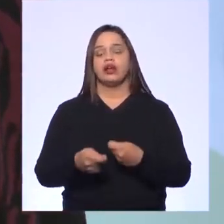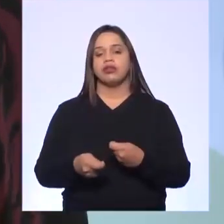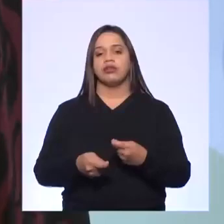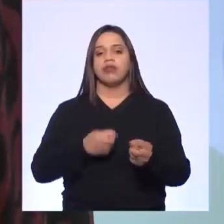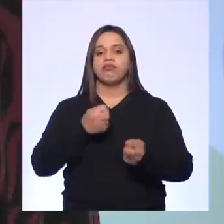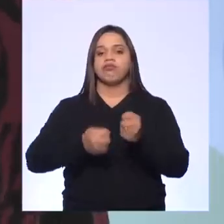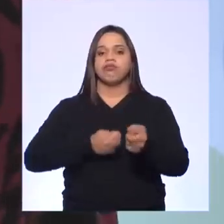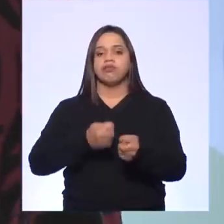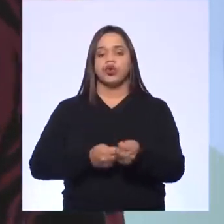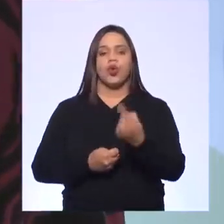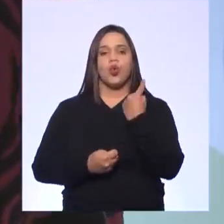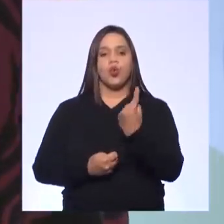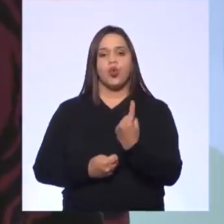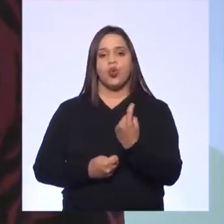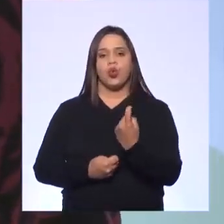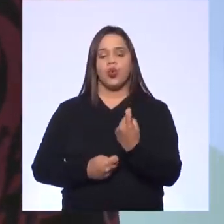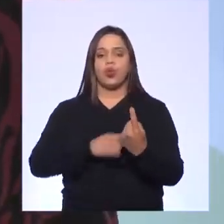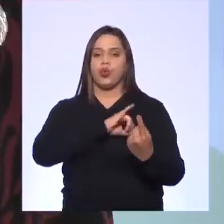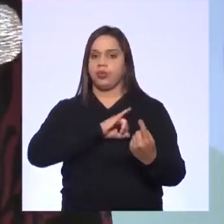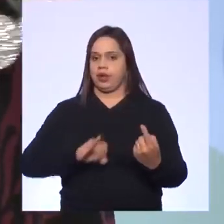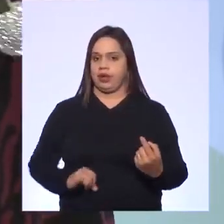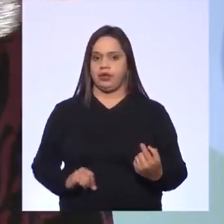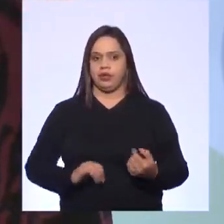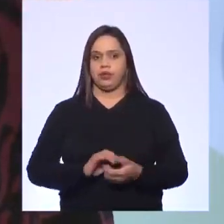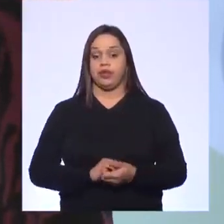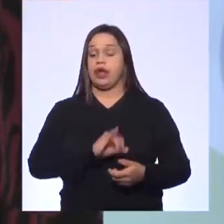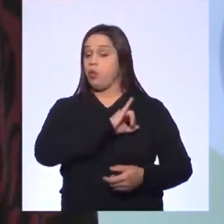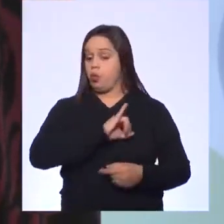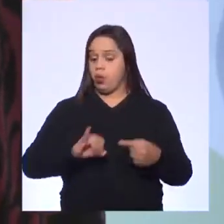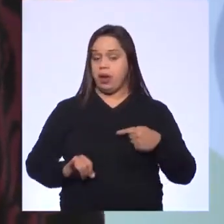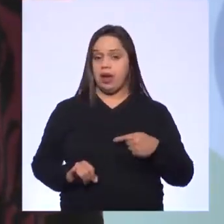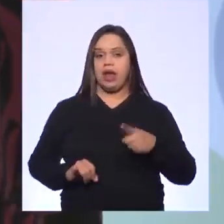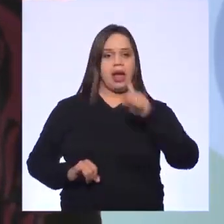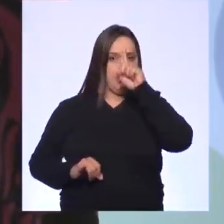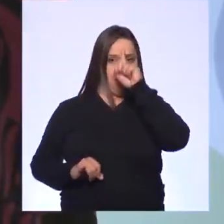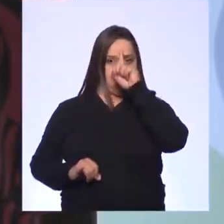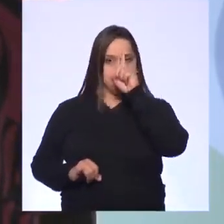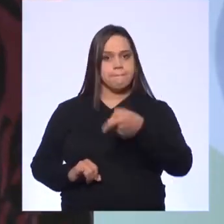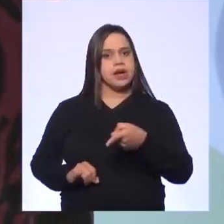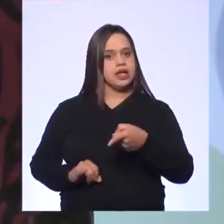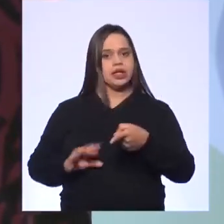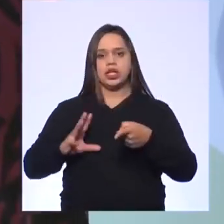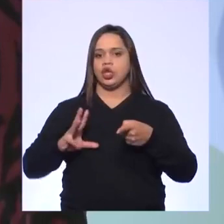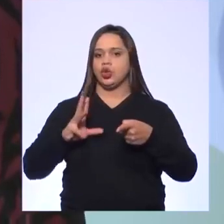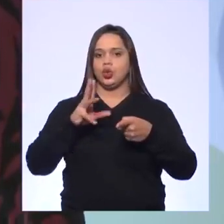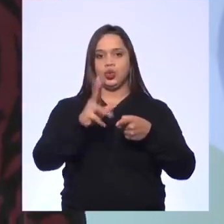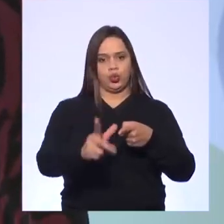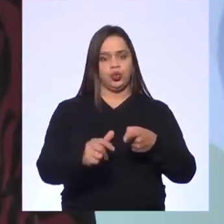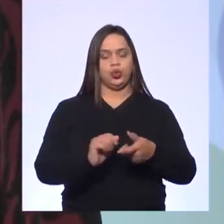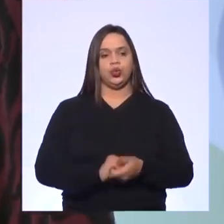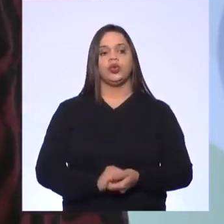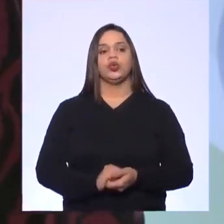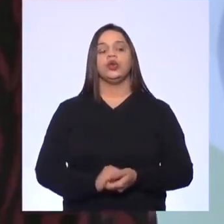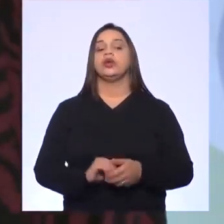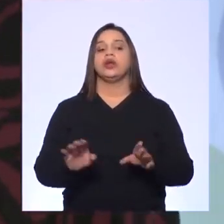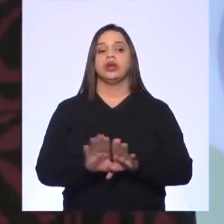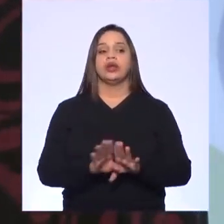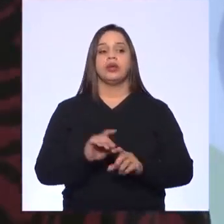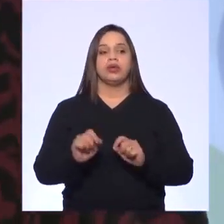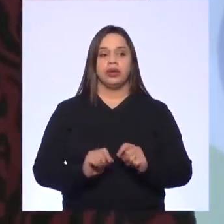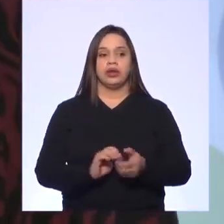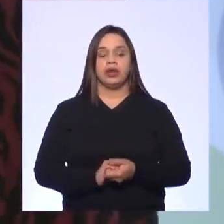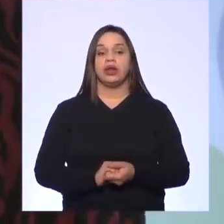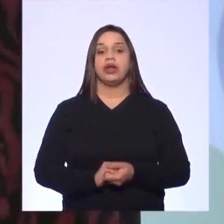único imperador. Esse imperador é que manda. O imperador ele manda em tudo. Inclusive,